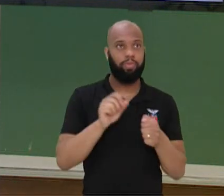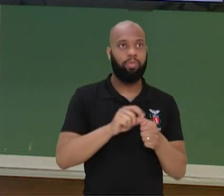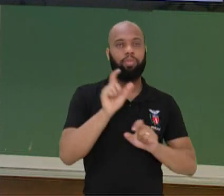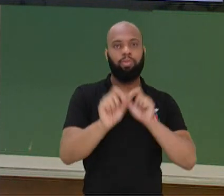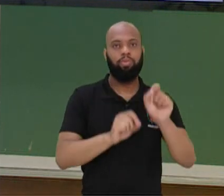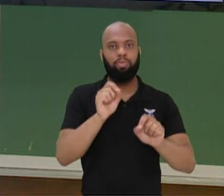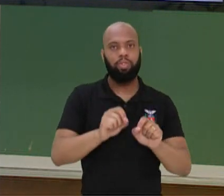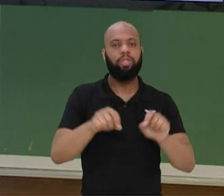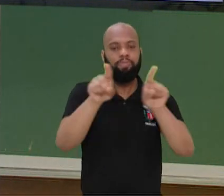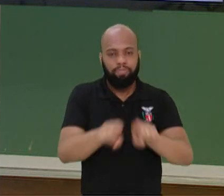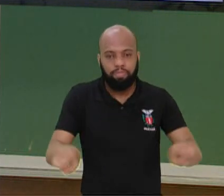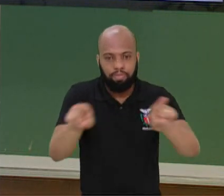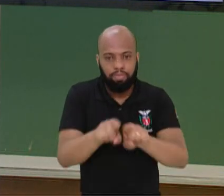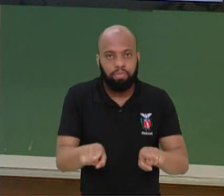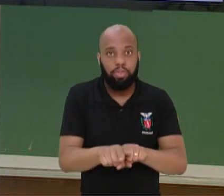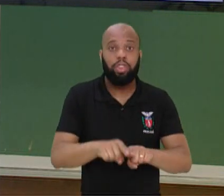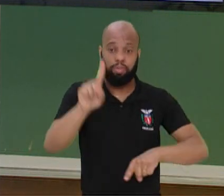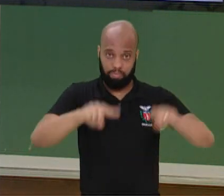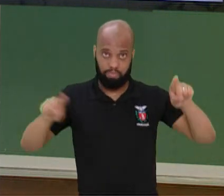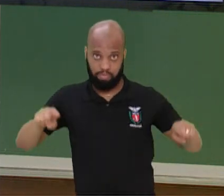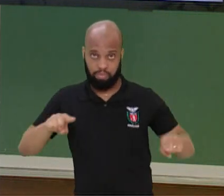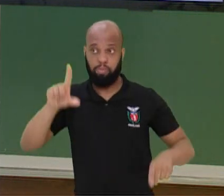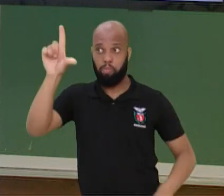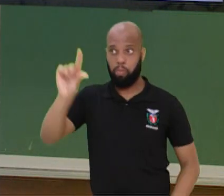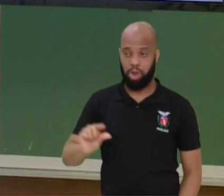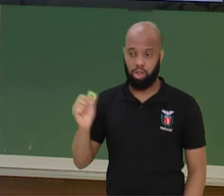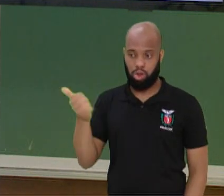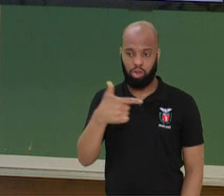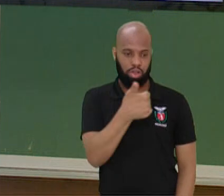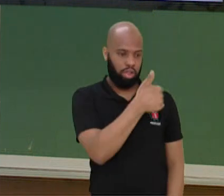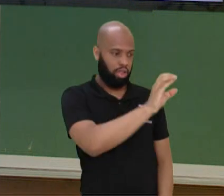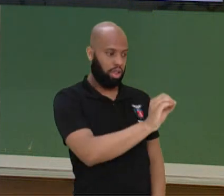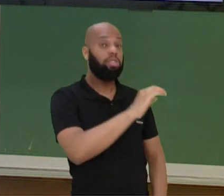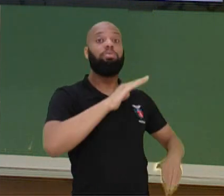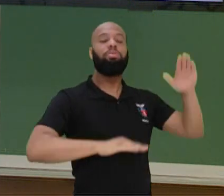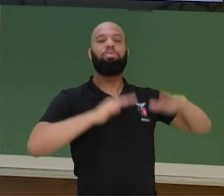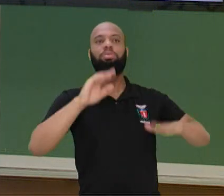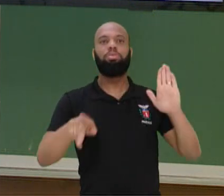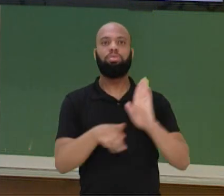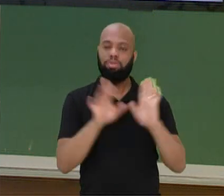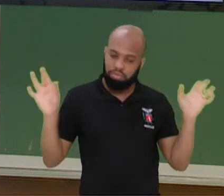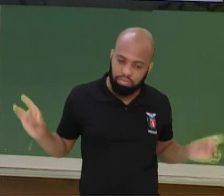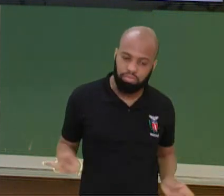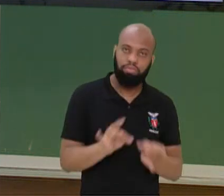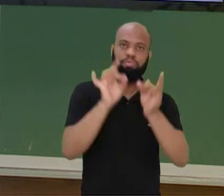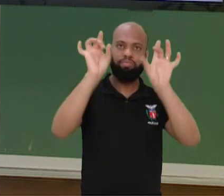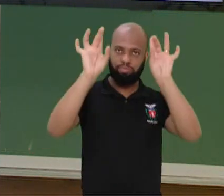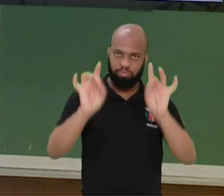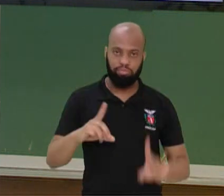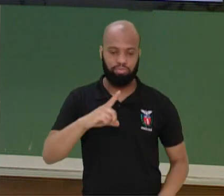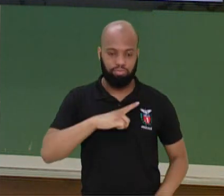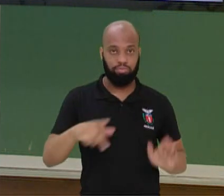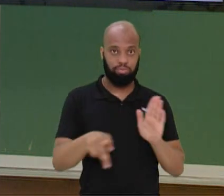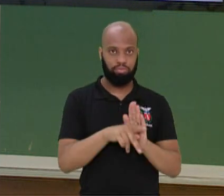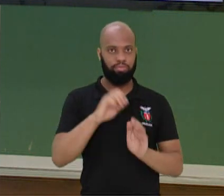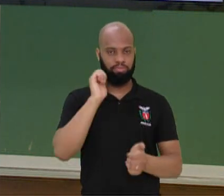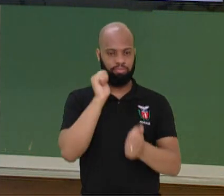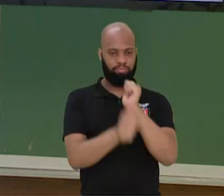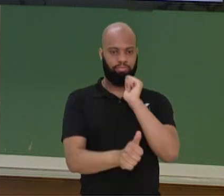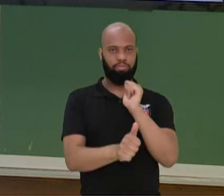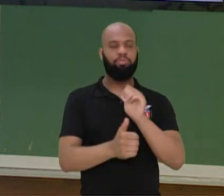é variável, geralmente menor que 10, então isso vai variar de acordo com a especificidade da modalidade